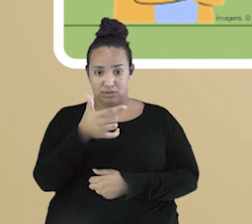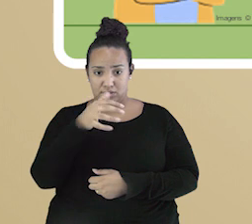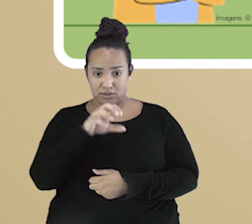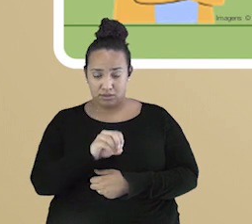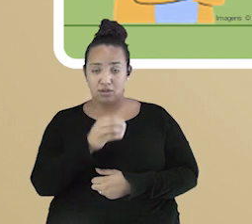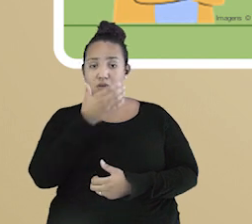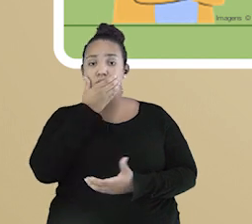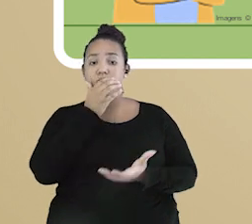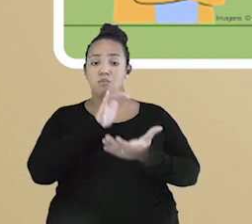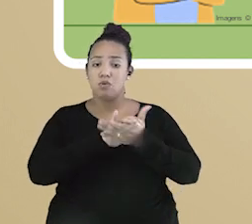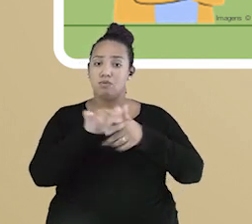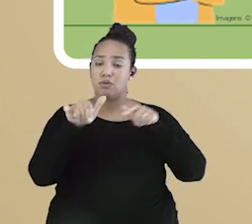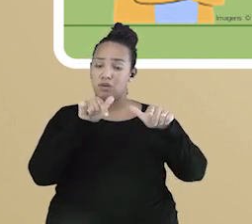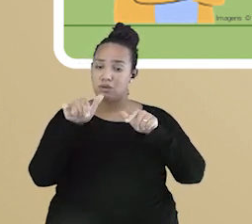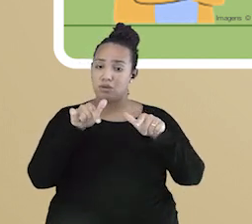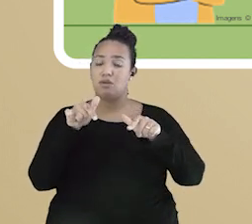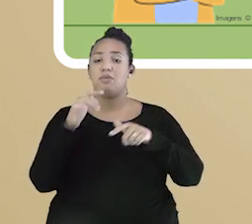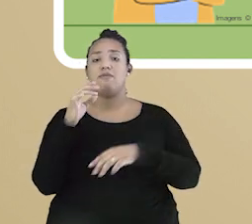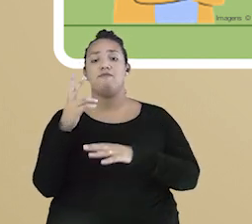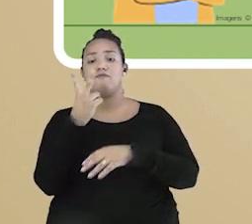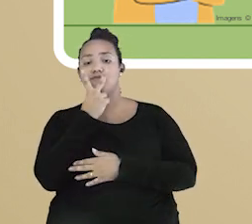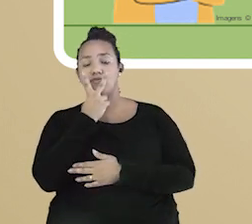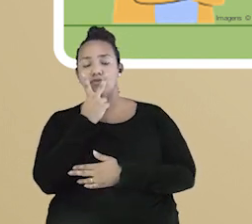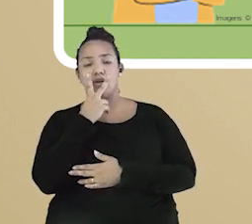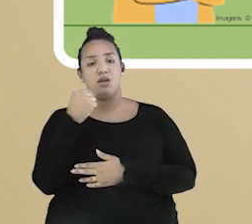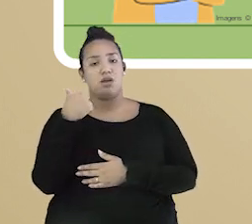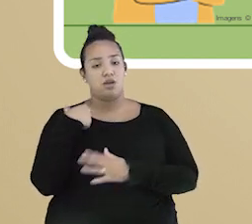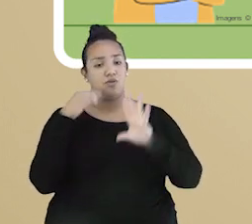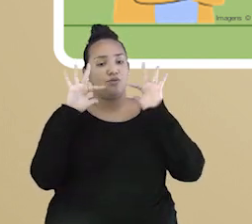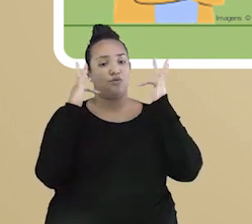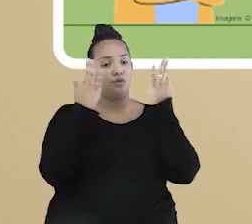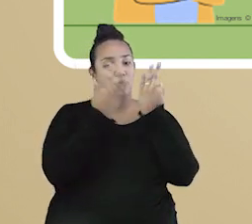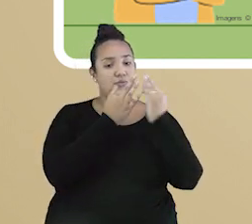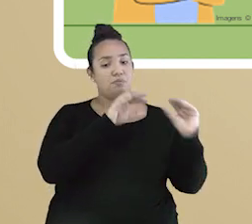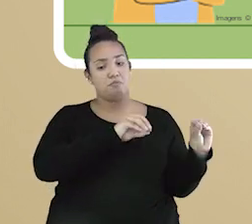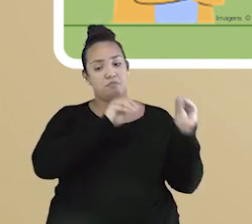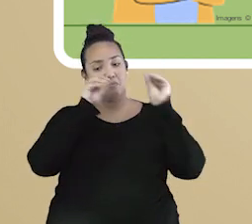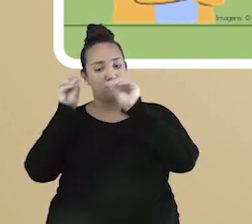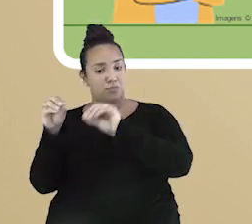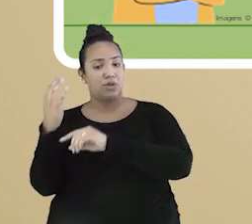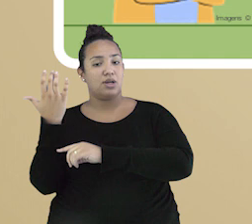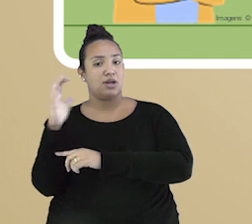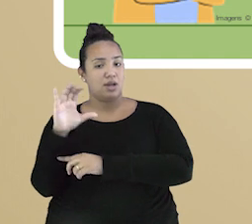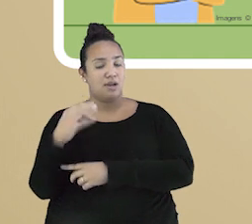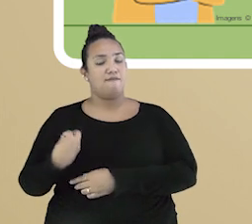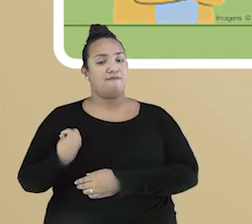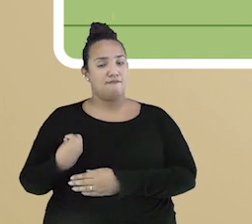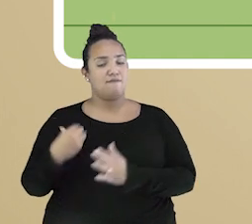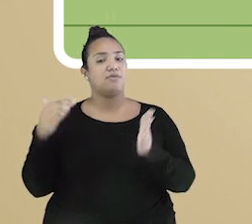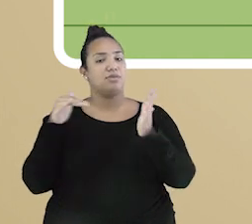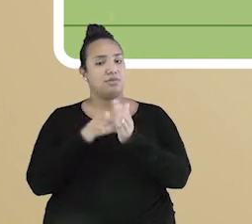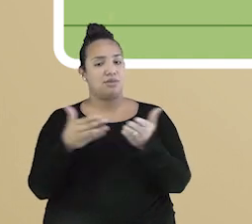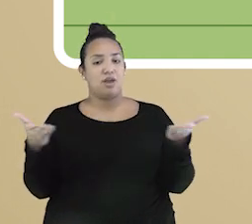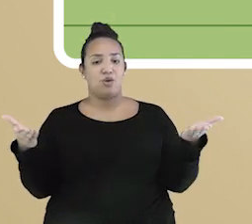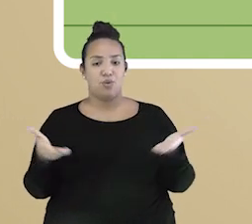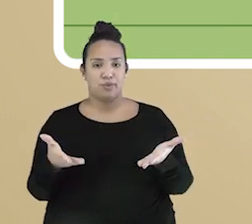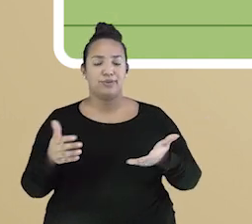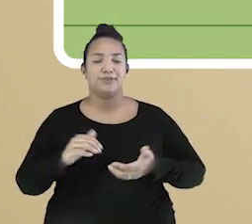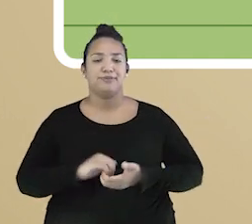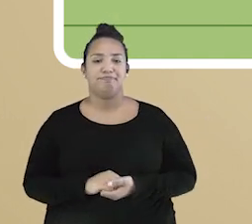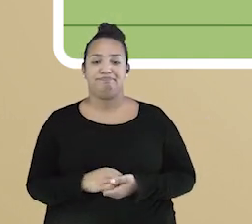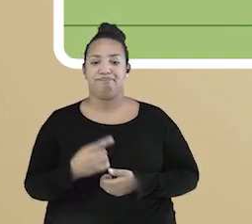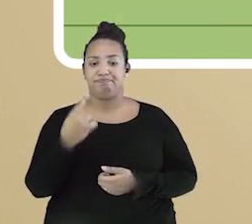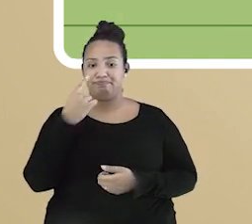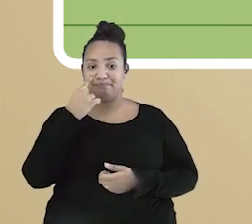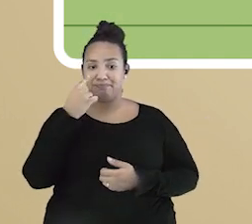que fica em Vitória. E eu e minha família nos mudamos para Cariacica, onde vivemos até hoje. Olhe para os lugares